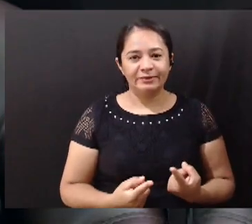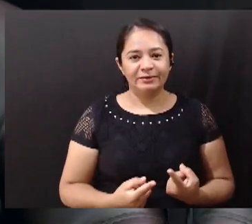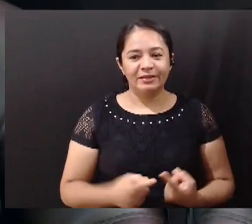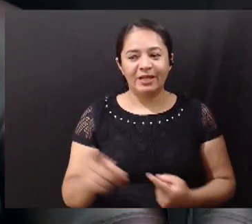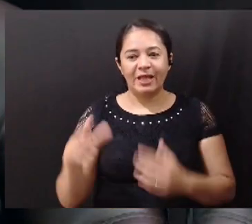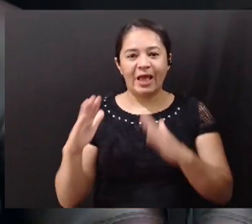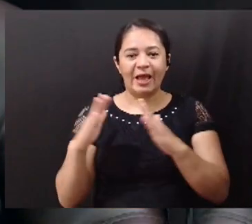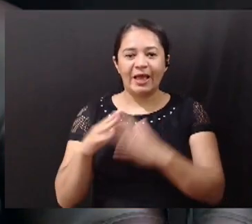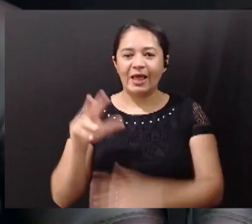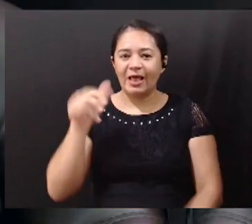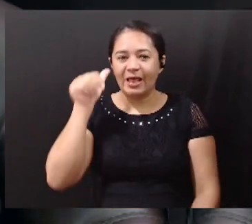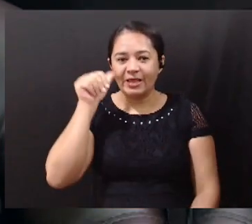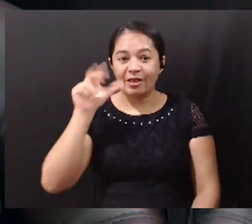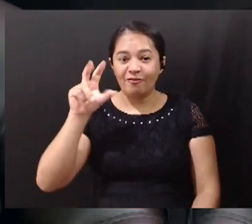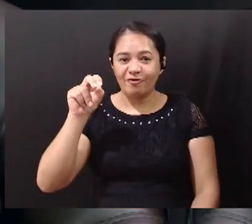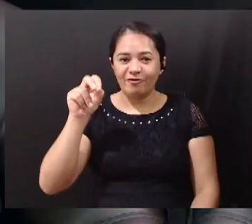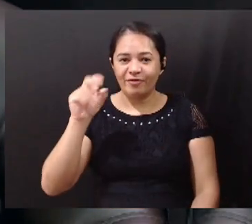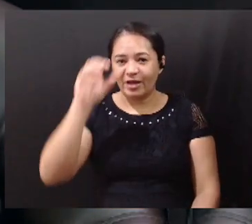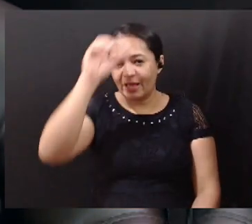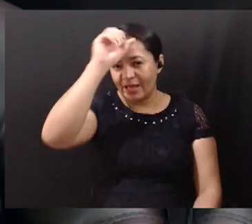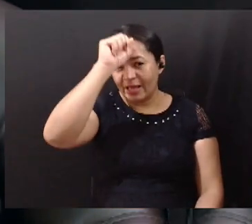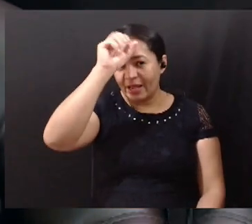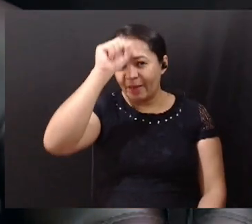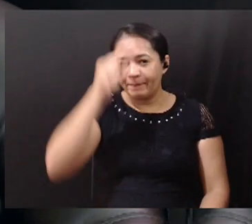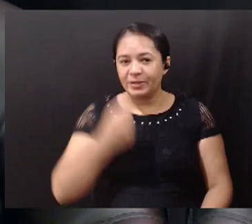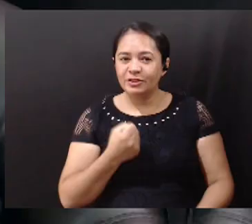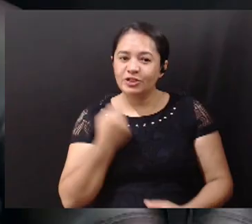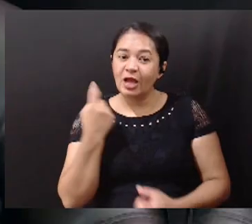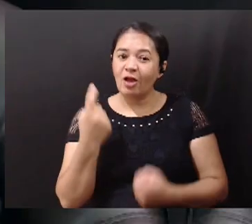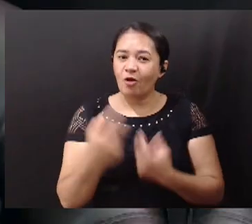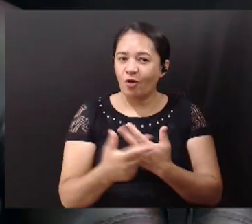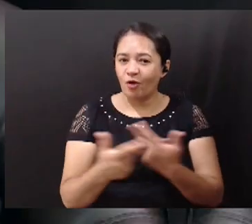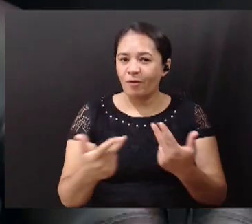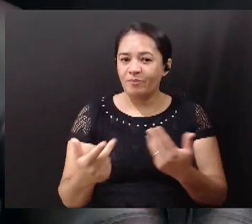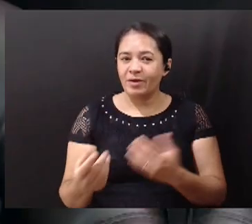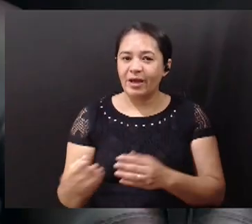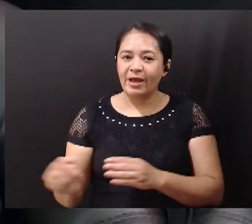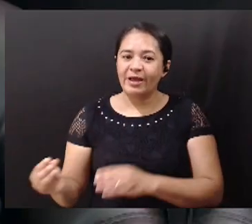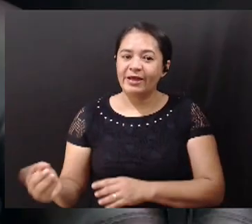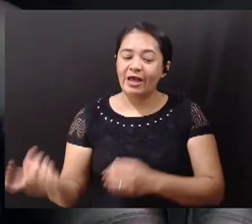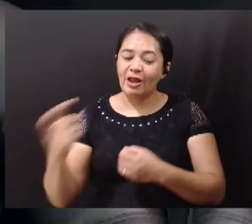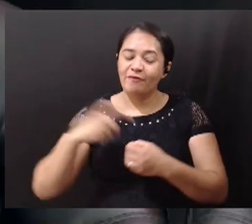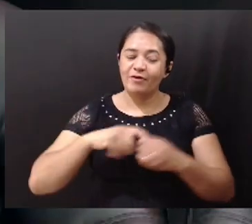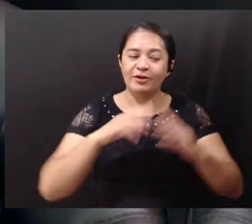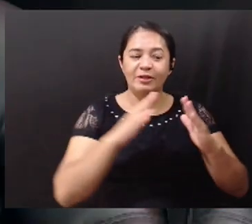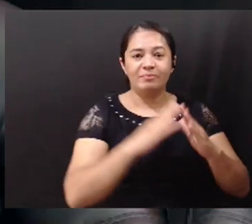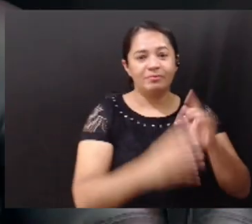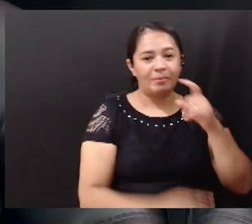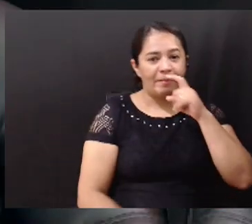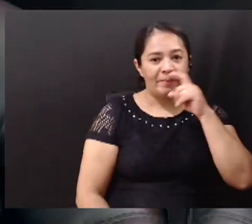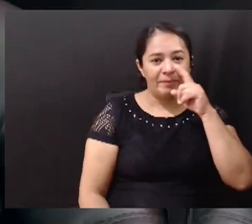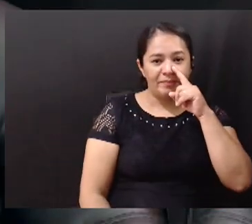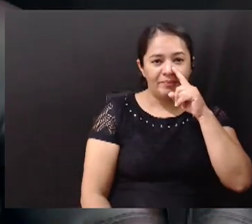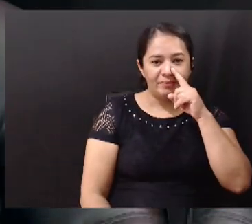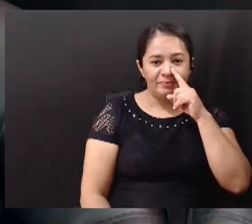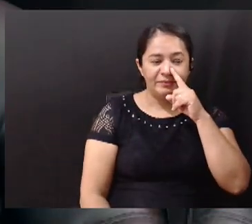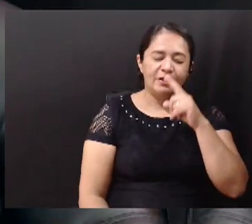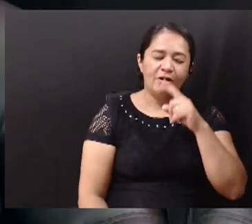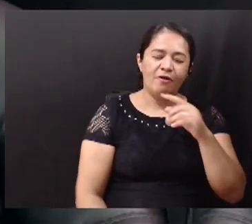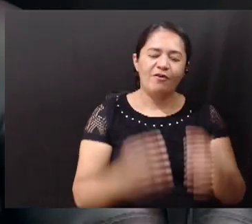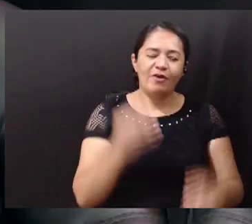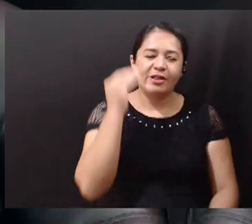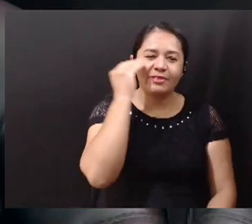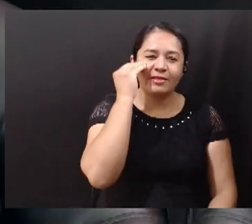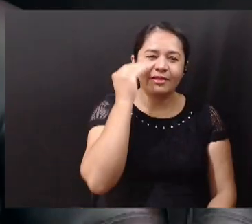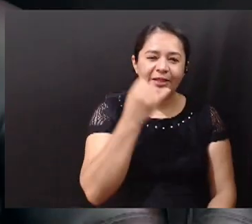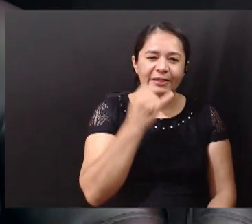aprende algumas coisas. E aí ela vai lá para casa dela, na casa dela dos pais e fala assim: deixa eu ver se funciona funcionou